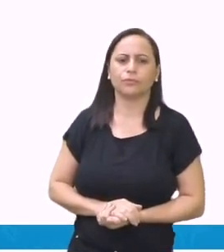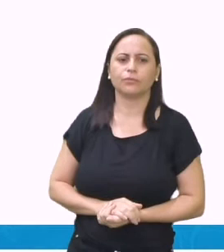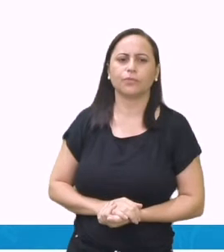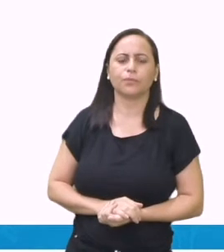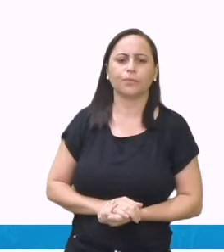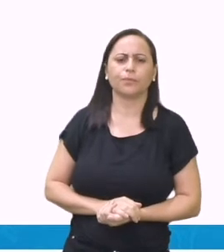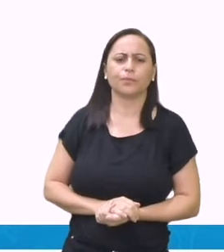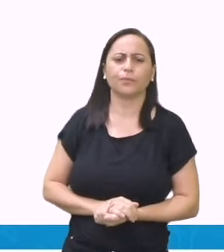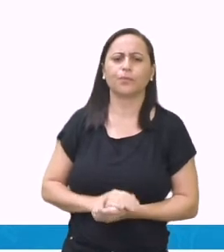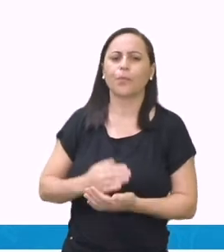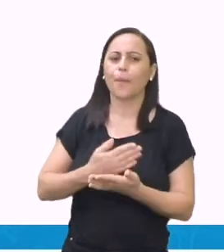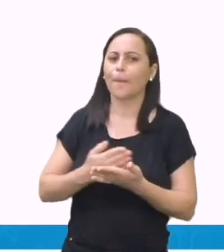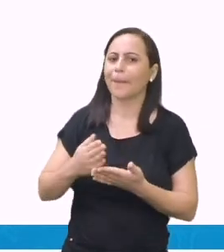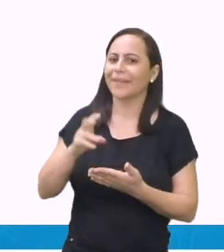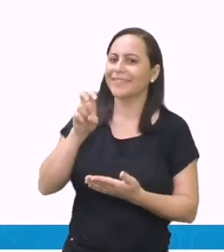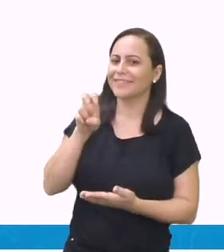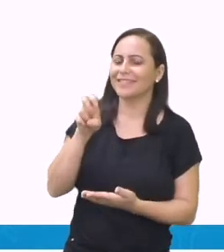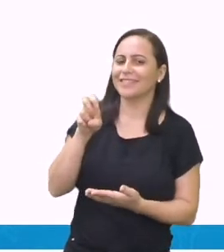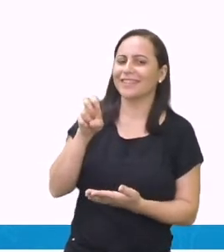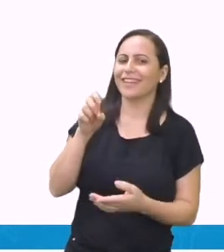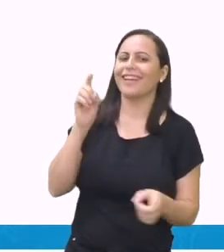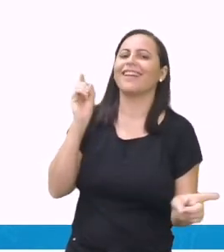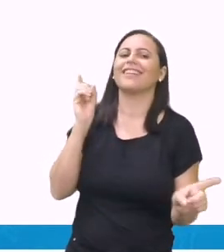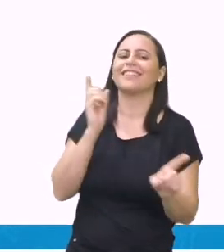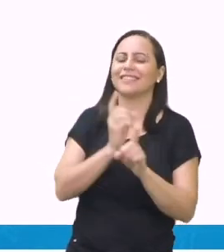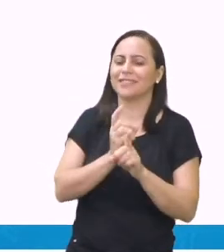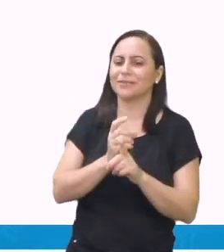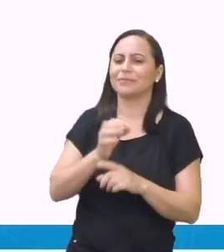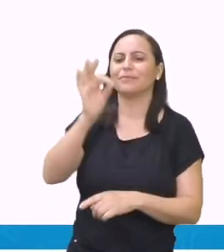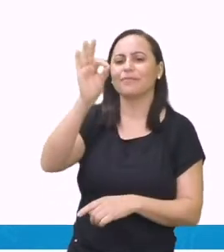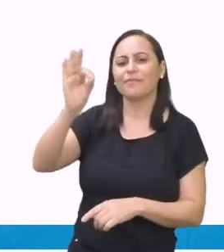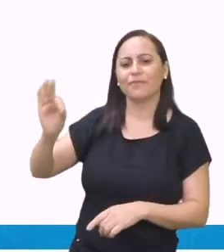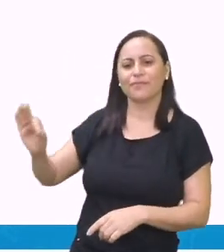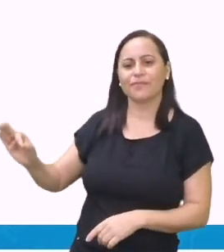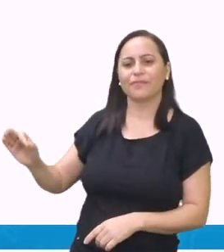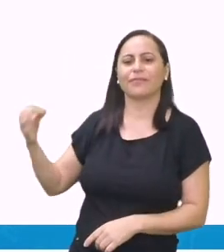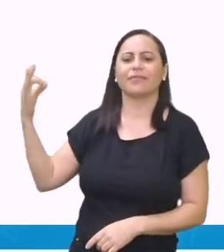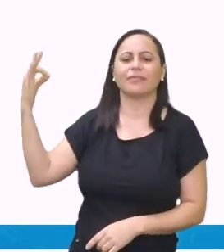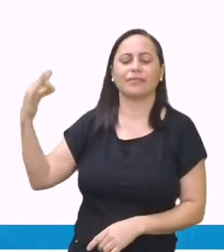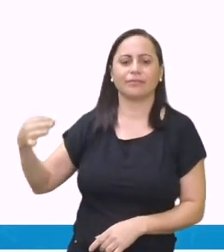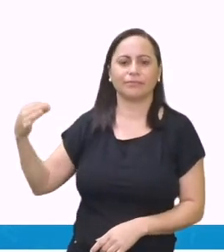5. Já descobrimos, ó. Está ele aqui,